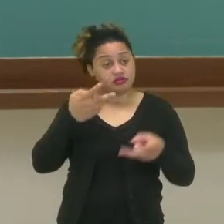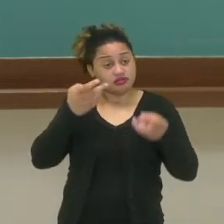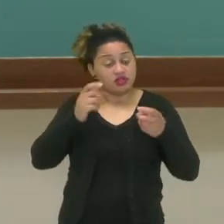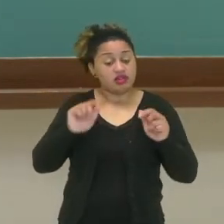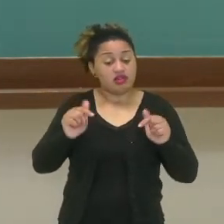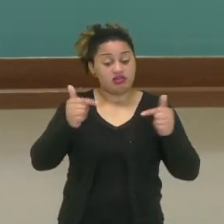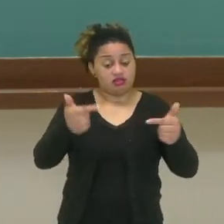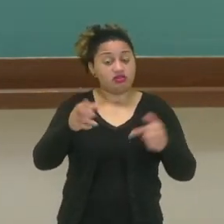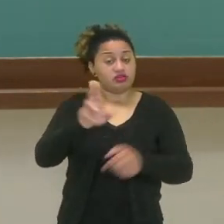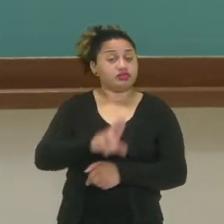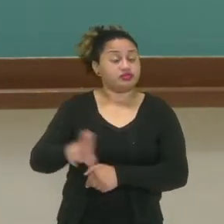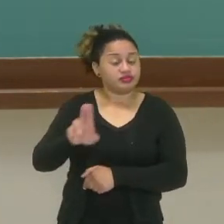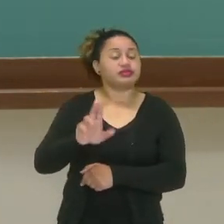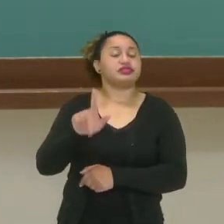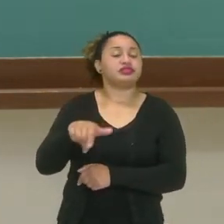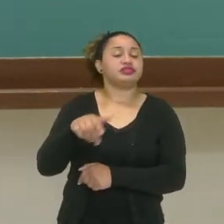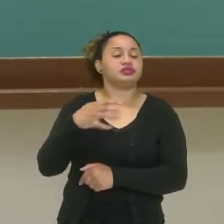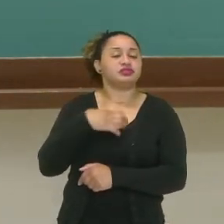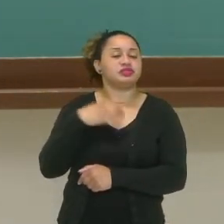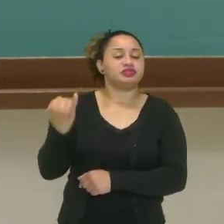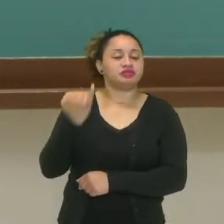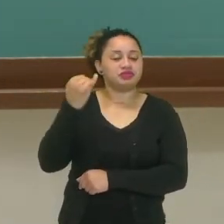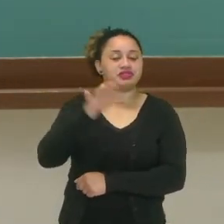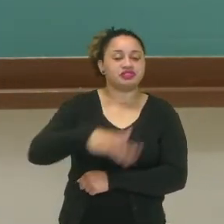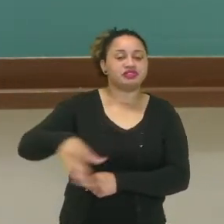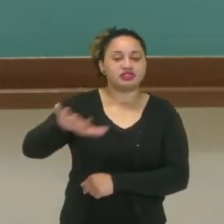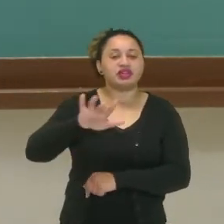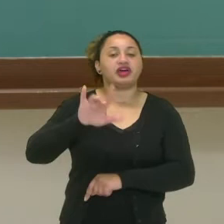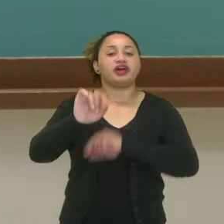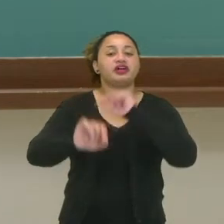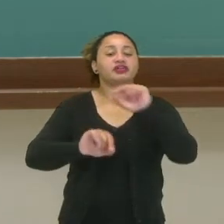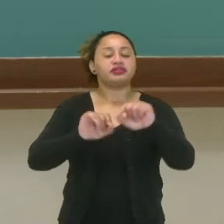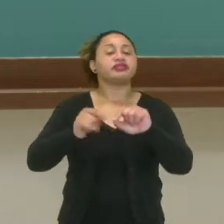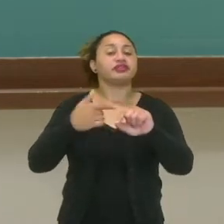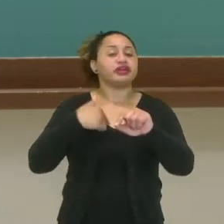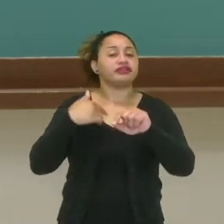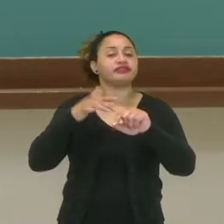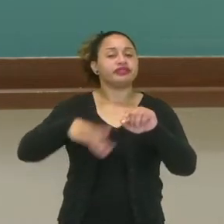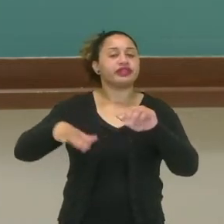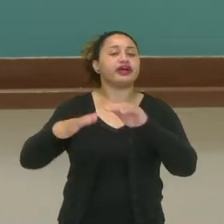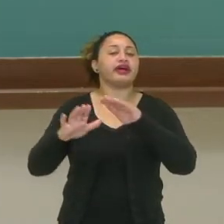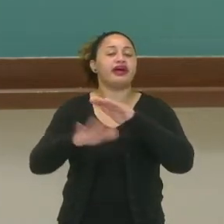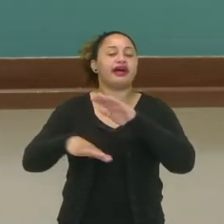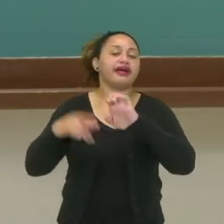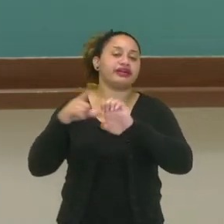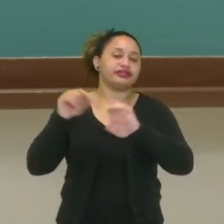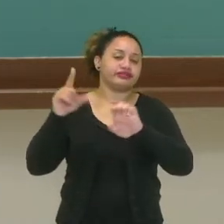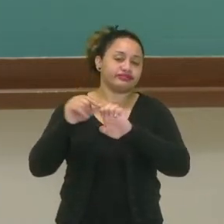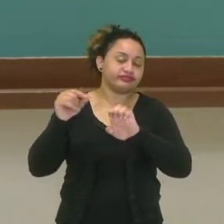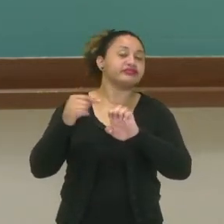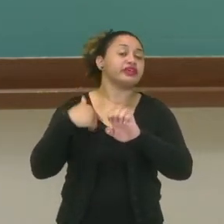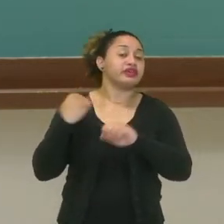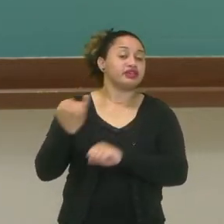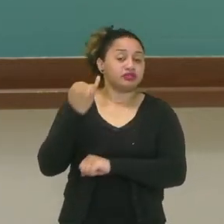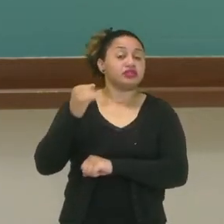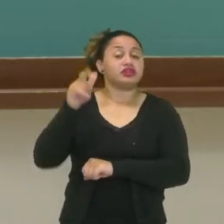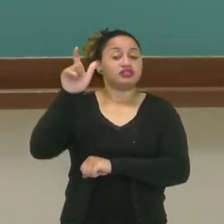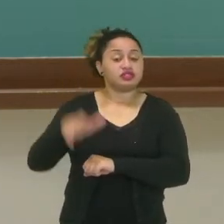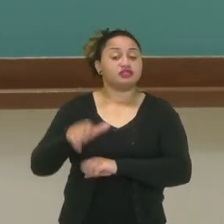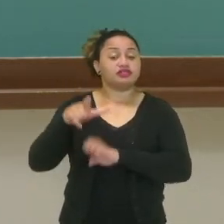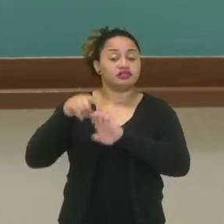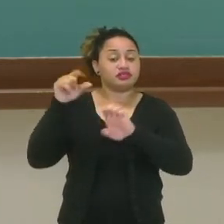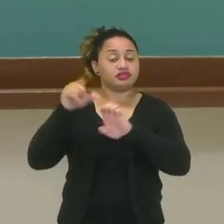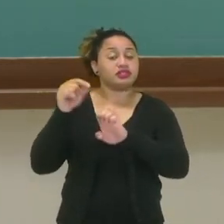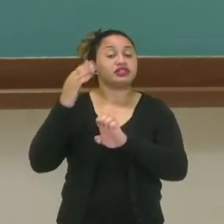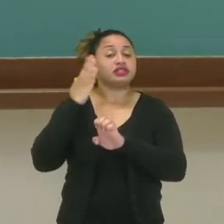aplicabilidade muito importante no mundo exatamente empresarial. Muito importante o empresário ter